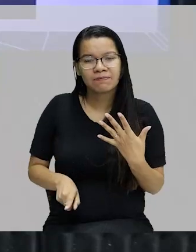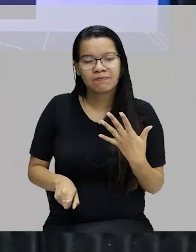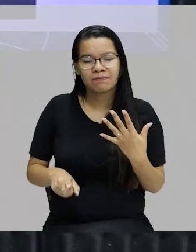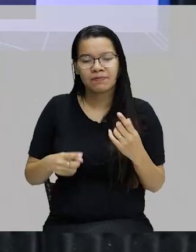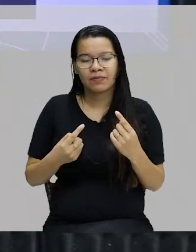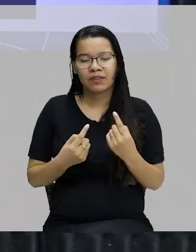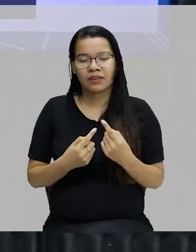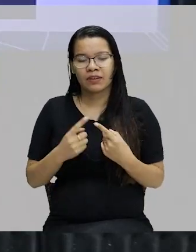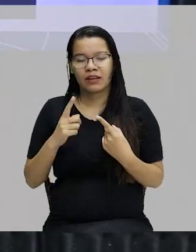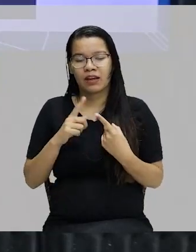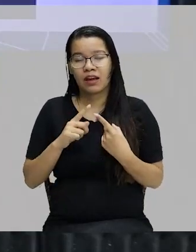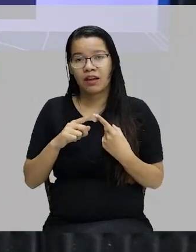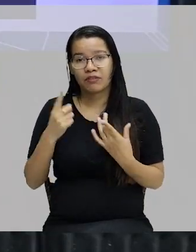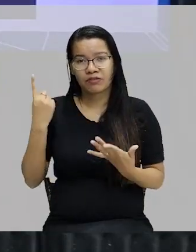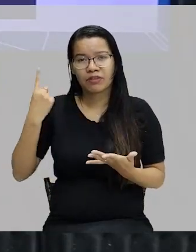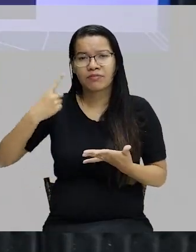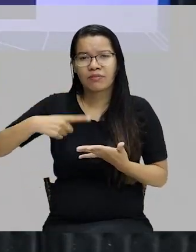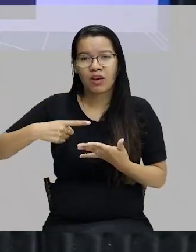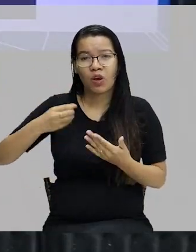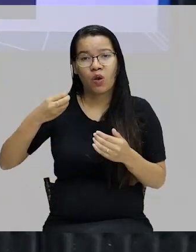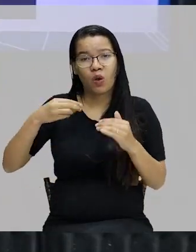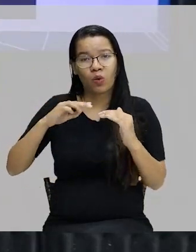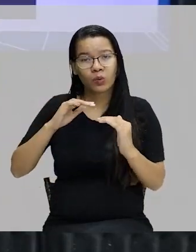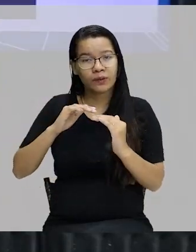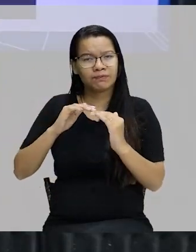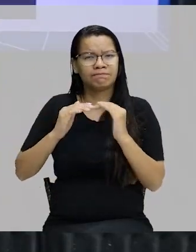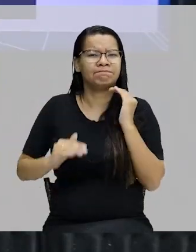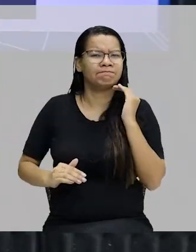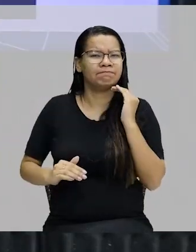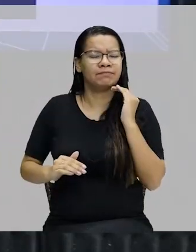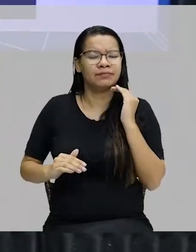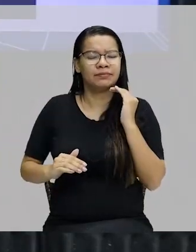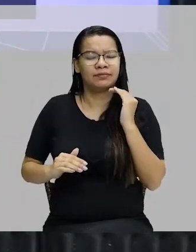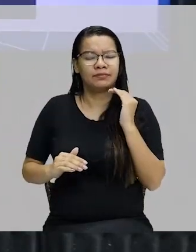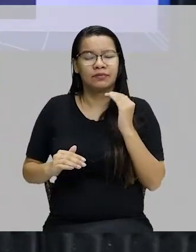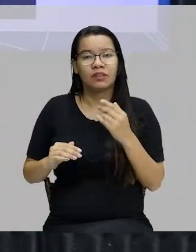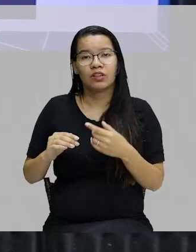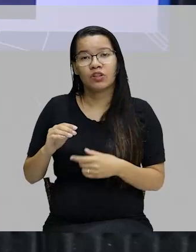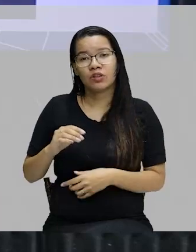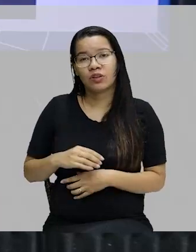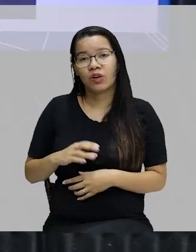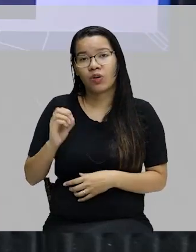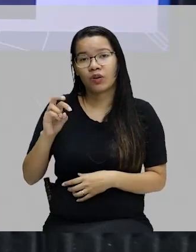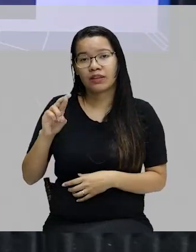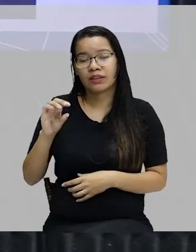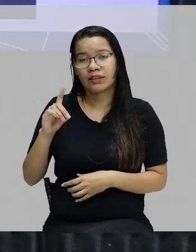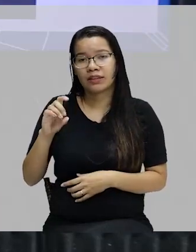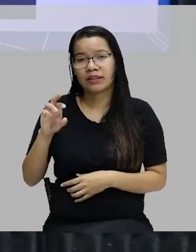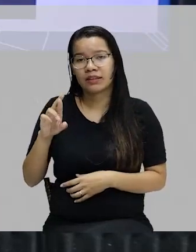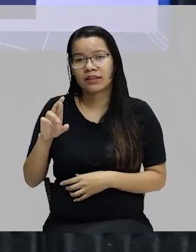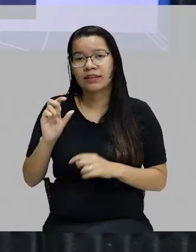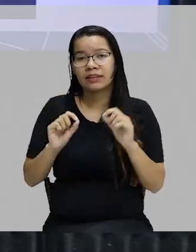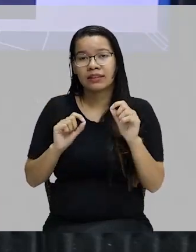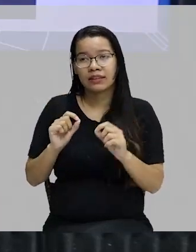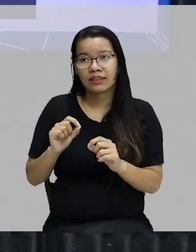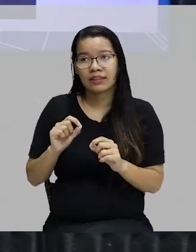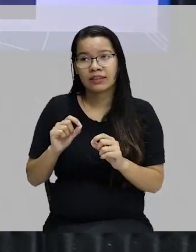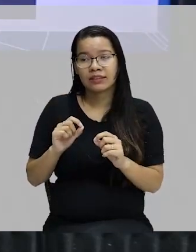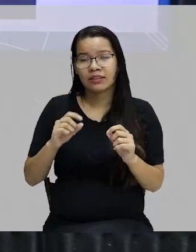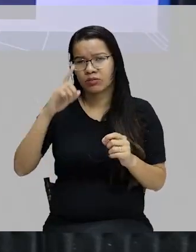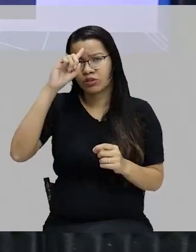intensidade, affirmation ou negation, advérbios de afirmação ou negação, e order, que são advérbios